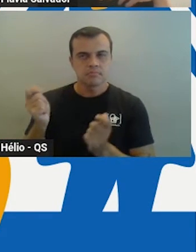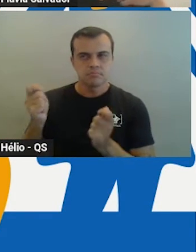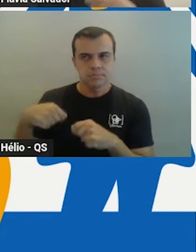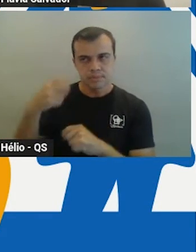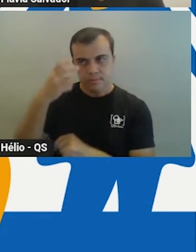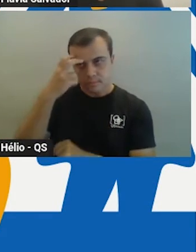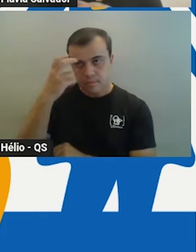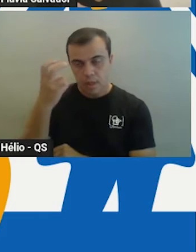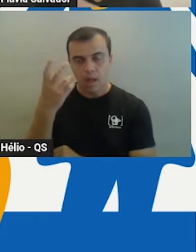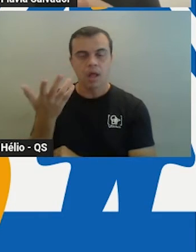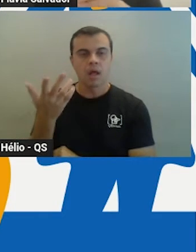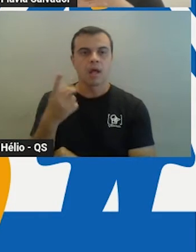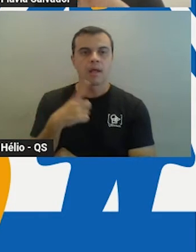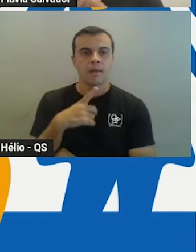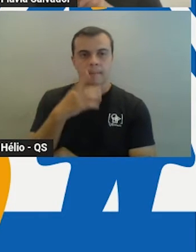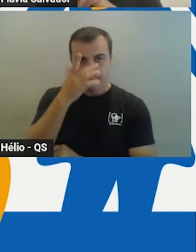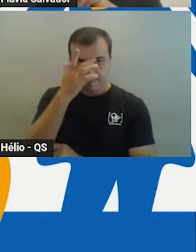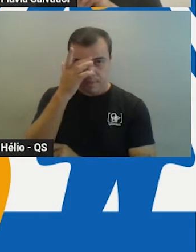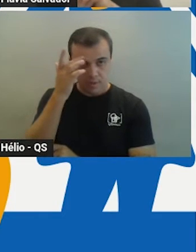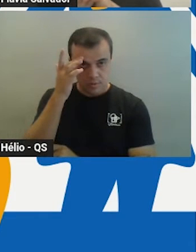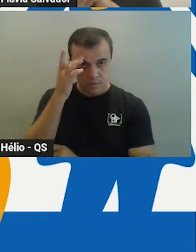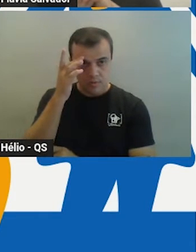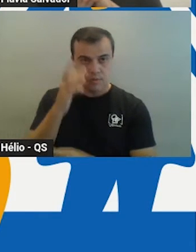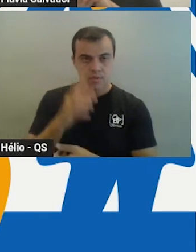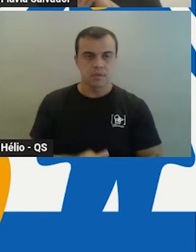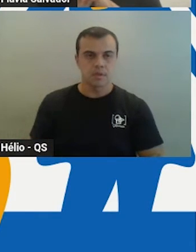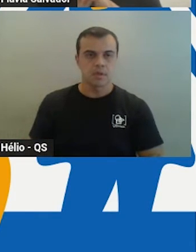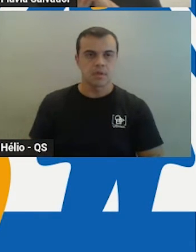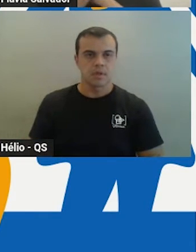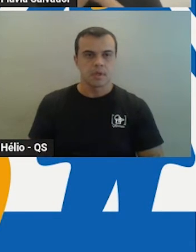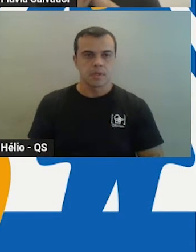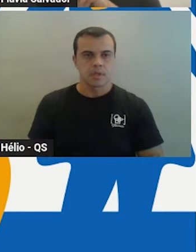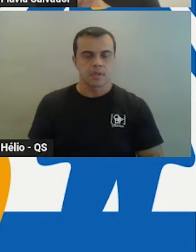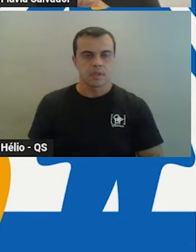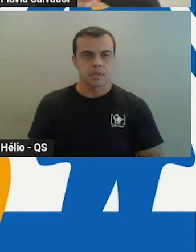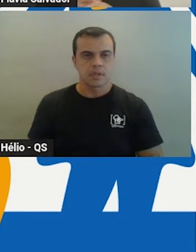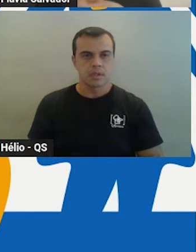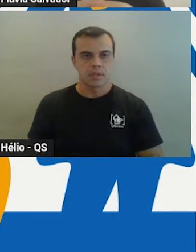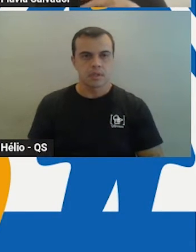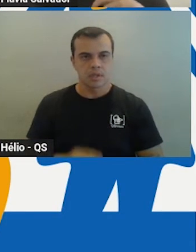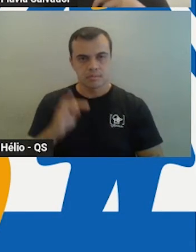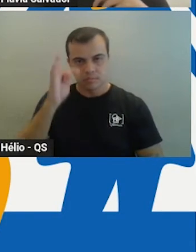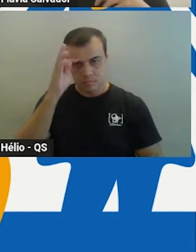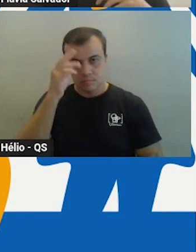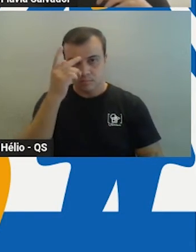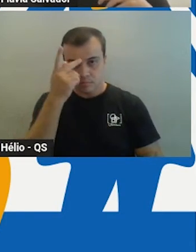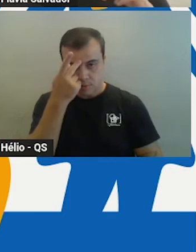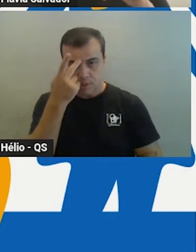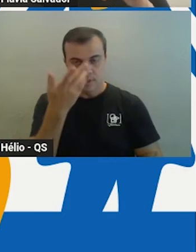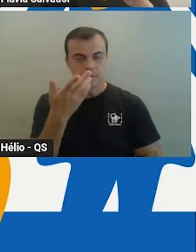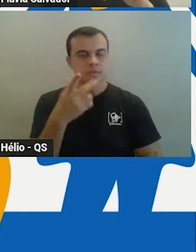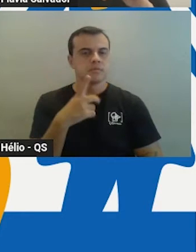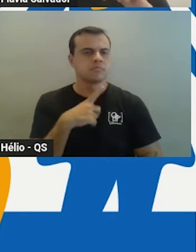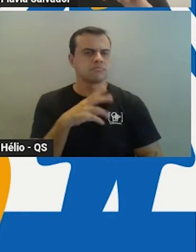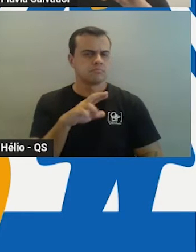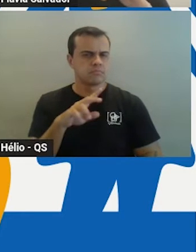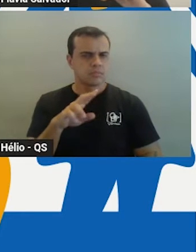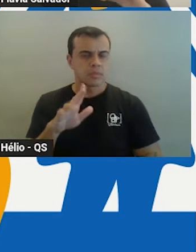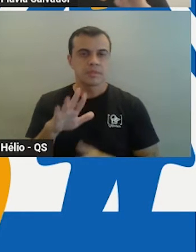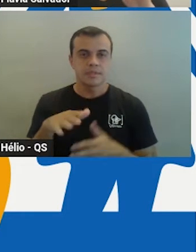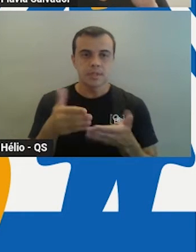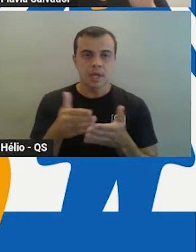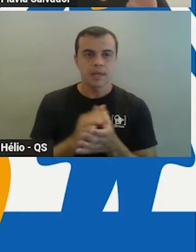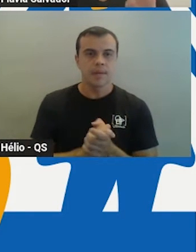capacidades, né, as pessoas com transtornos psicossociais. Daí,